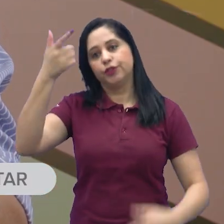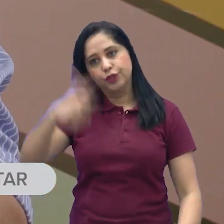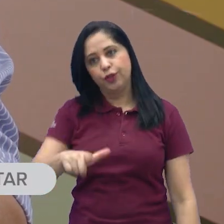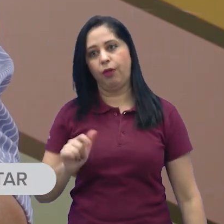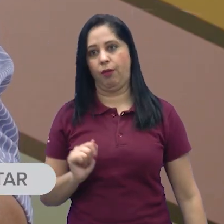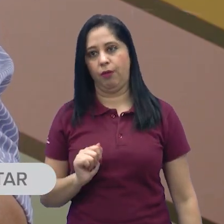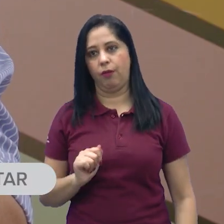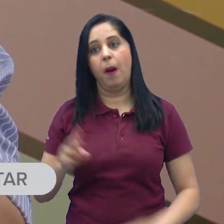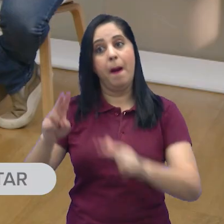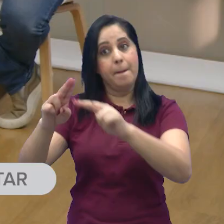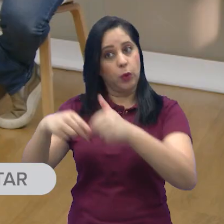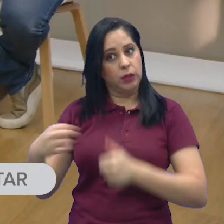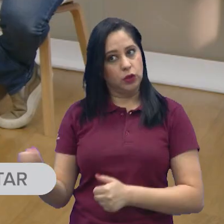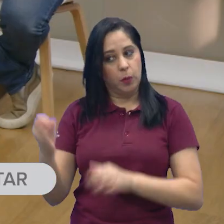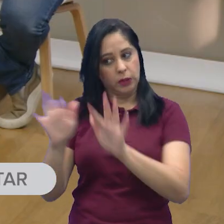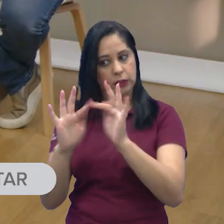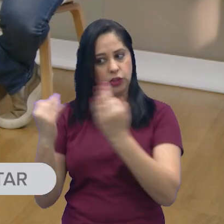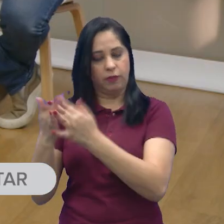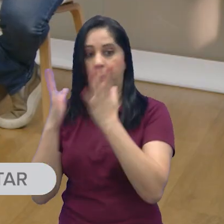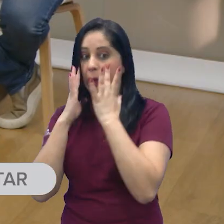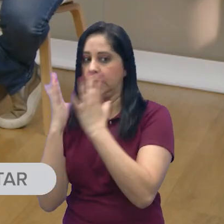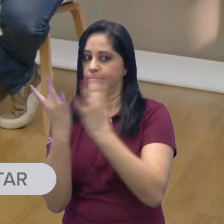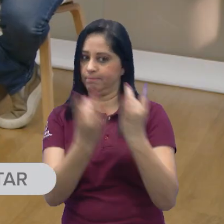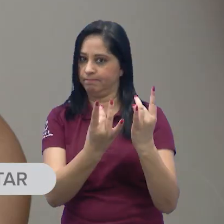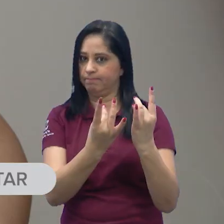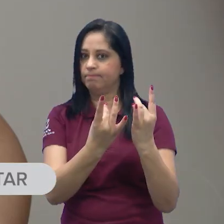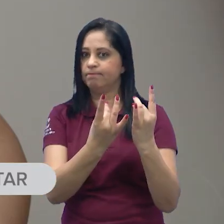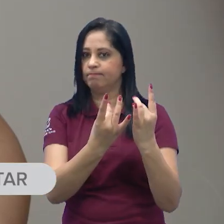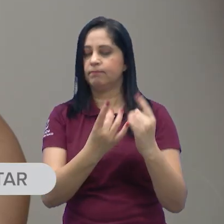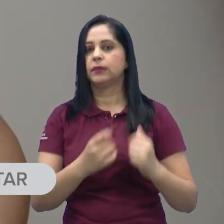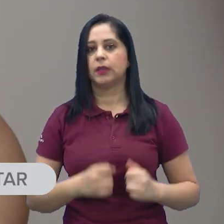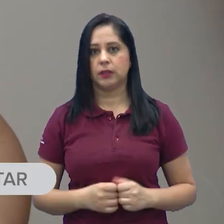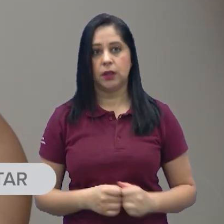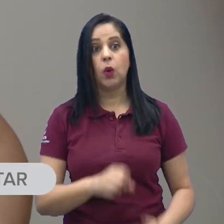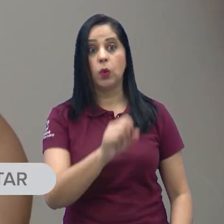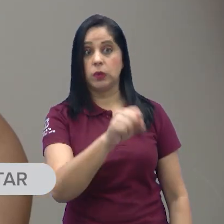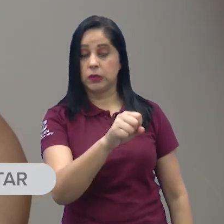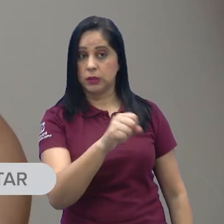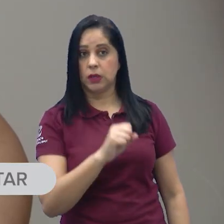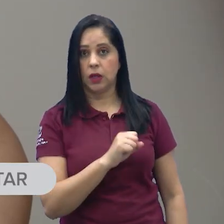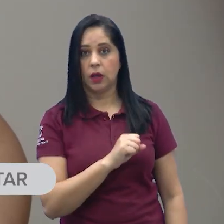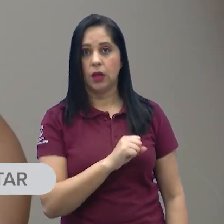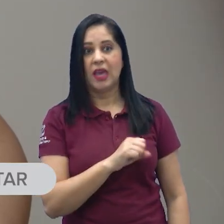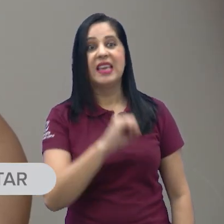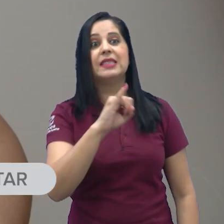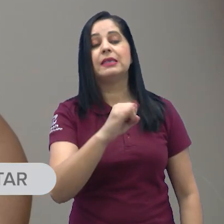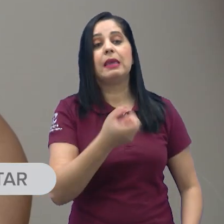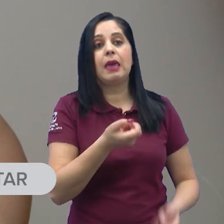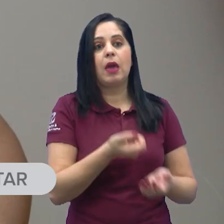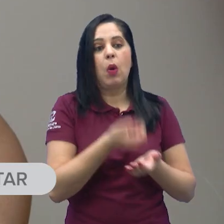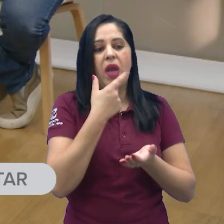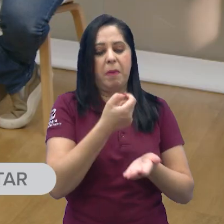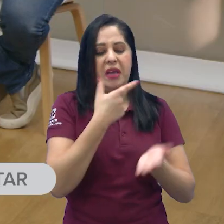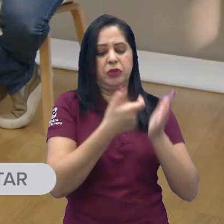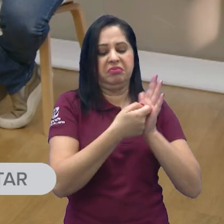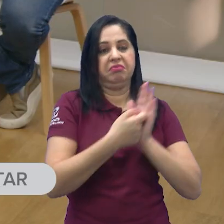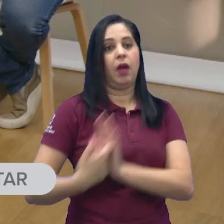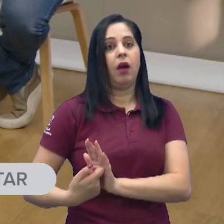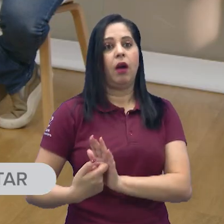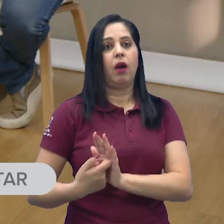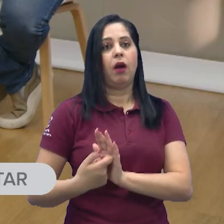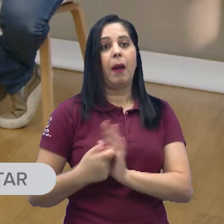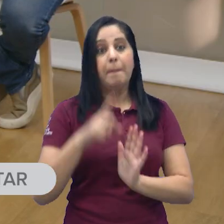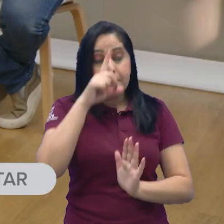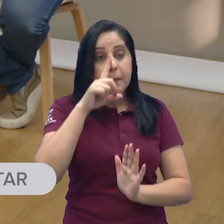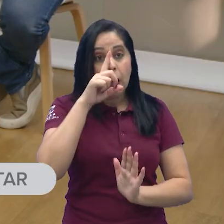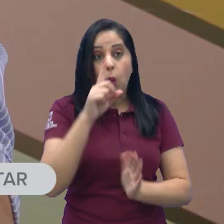acompanhe. Claro, checar se realmente está tomando. Sim. E os riscos quando ele para por conta própria? Os danos são enormes,